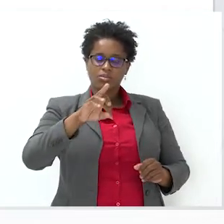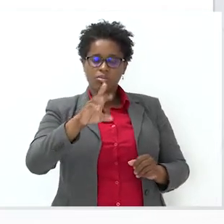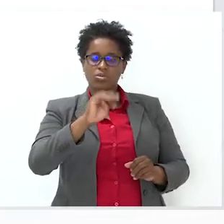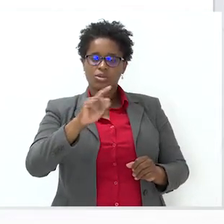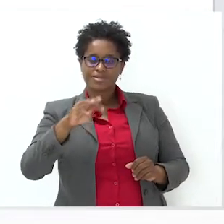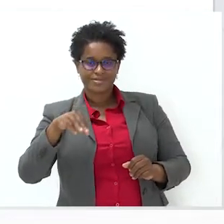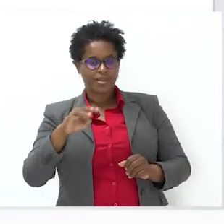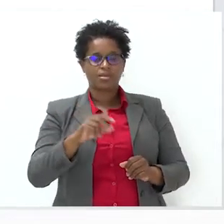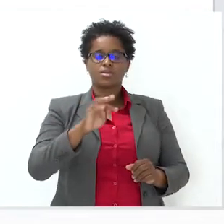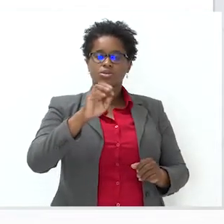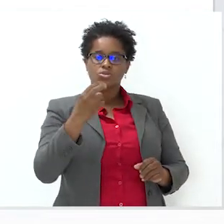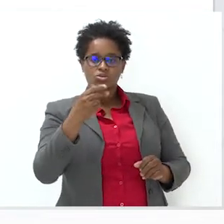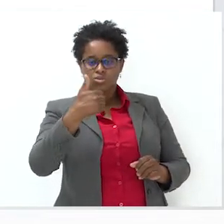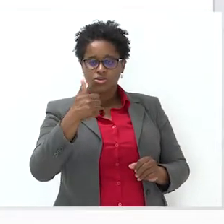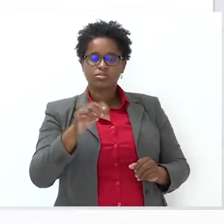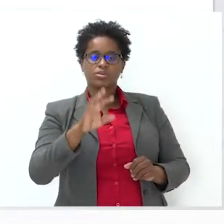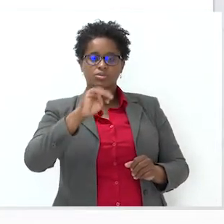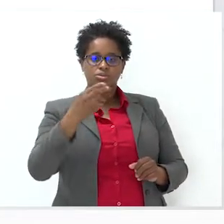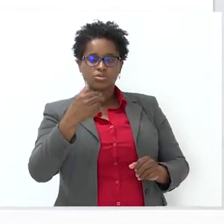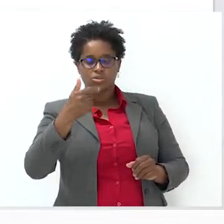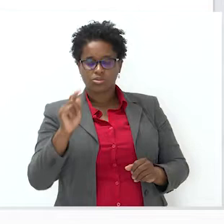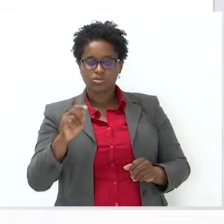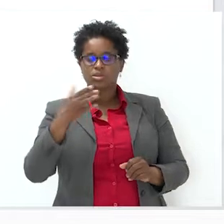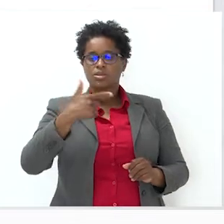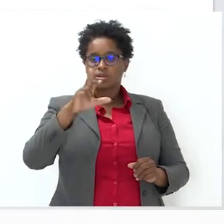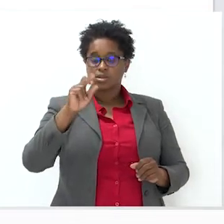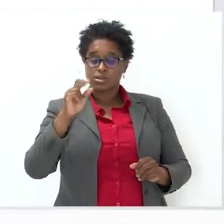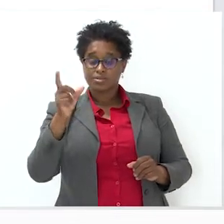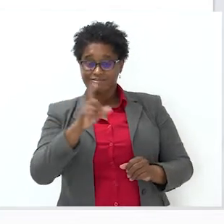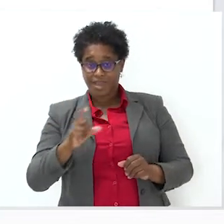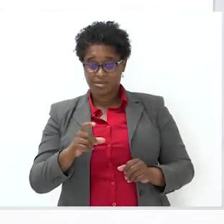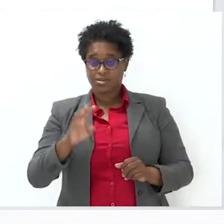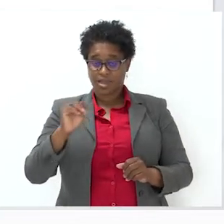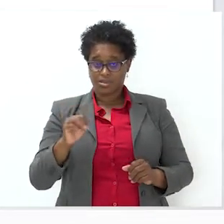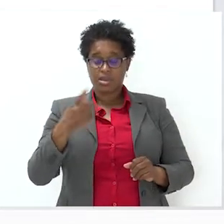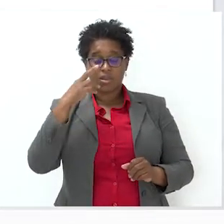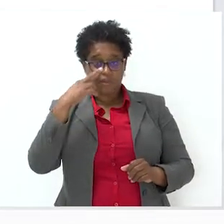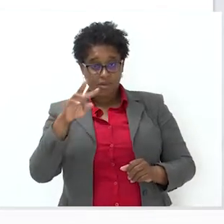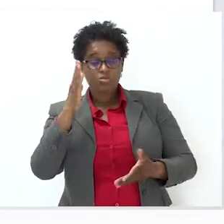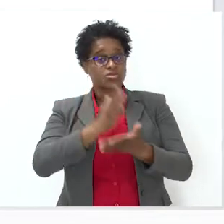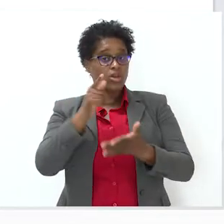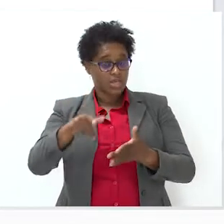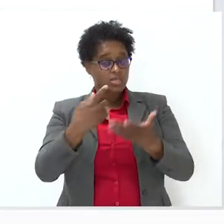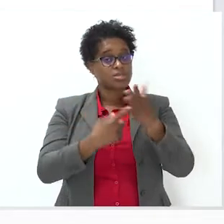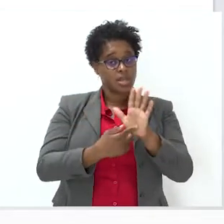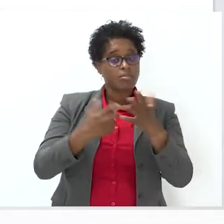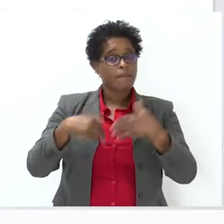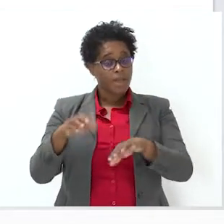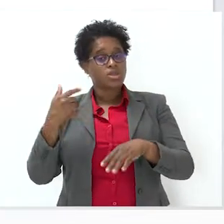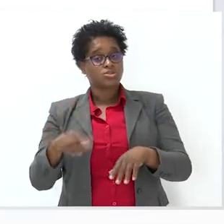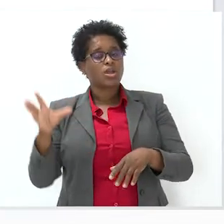sem, sob, sobre, trás. Vimos somente estes exemplos, mas existem